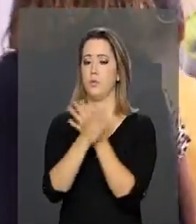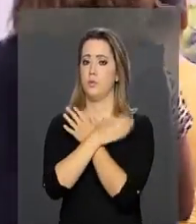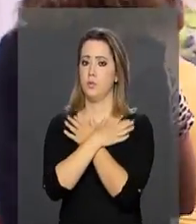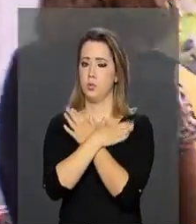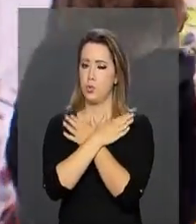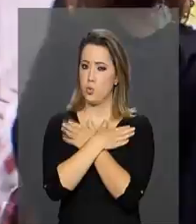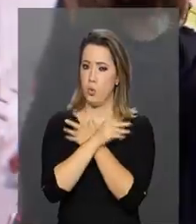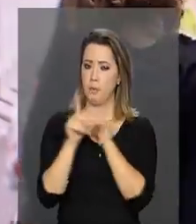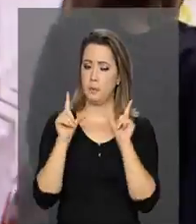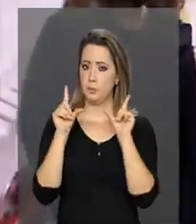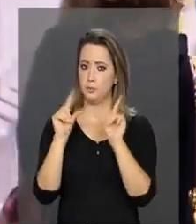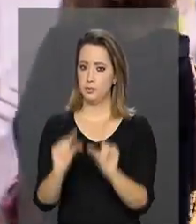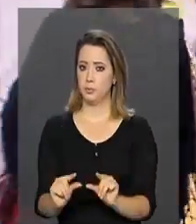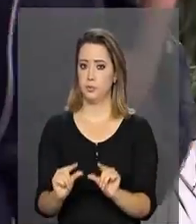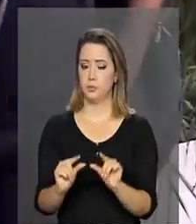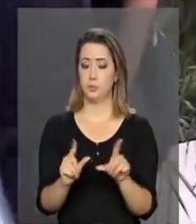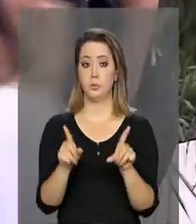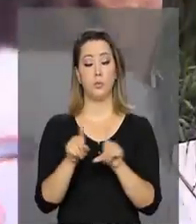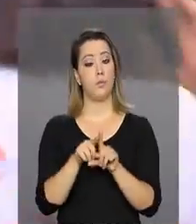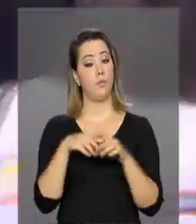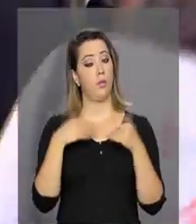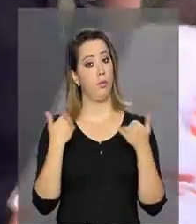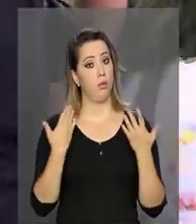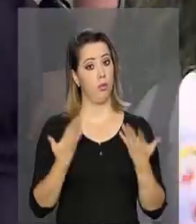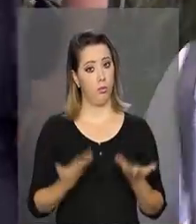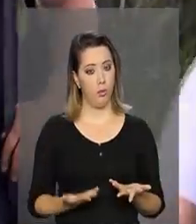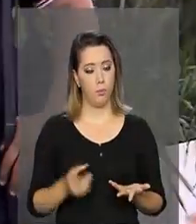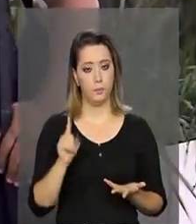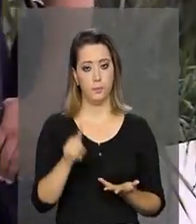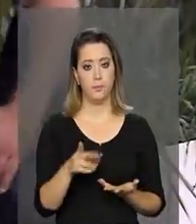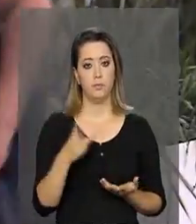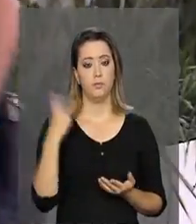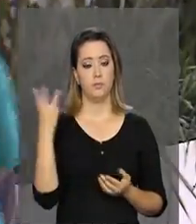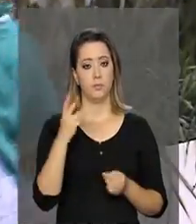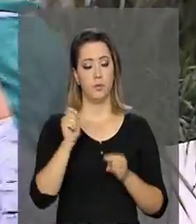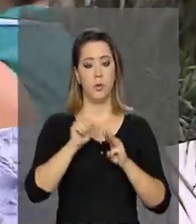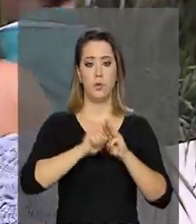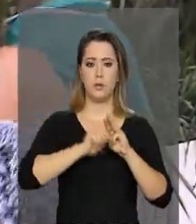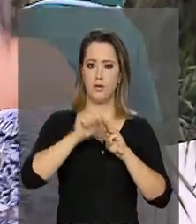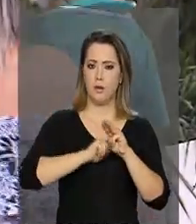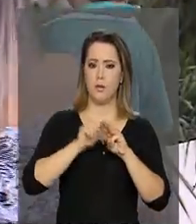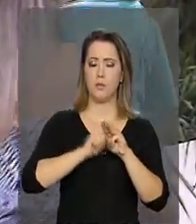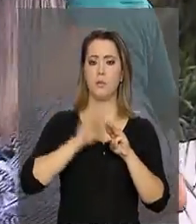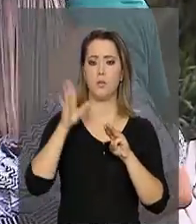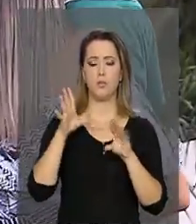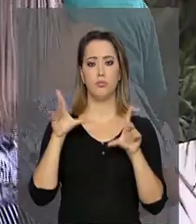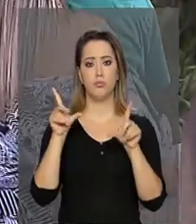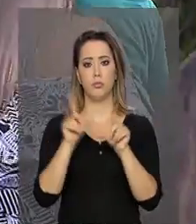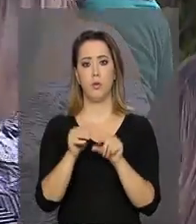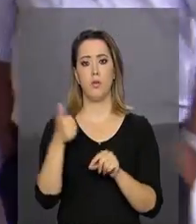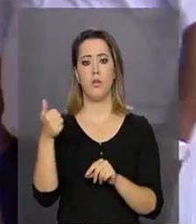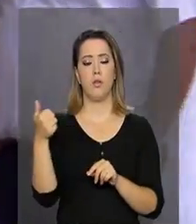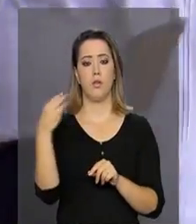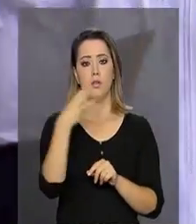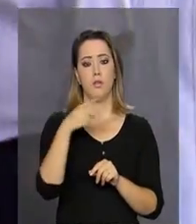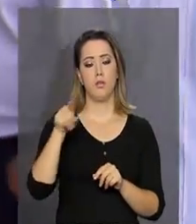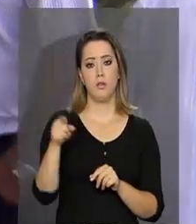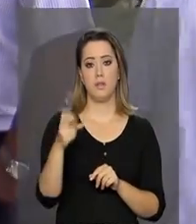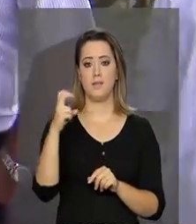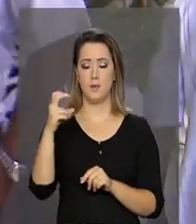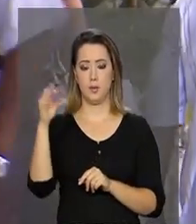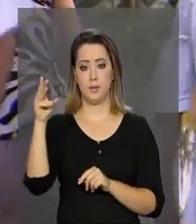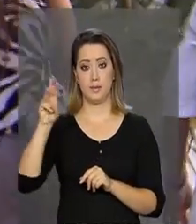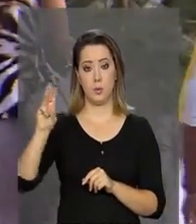a menos no país no período e com isso o trimestre fechou com cerca de 1 milhões e meio de